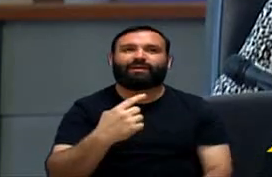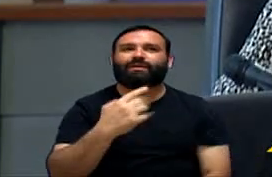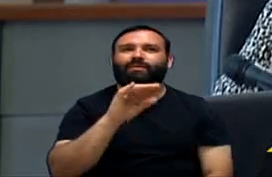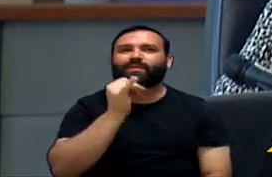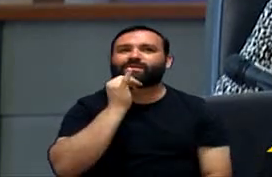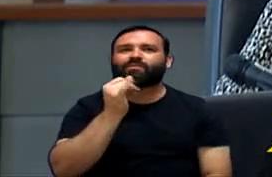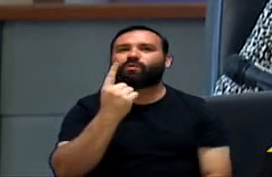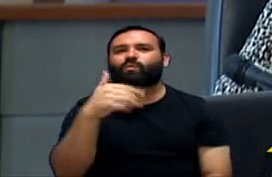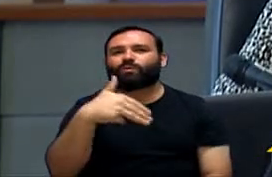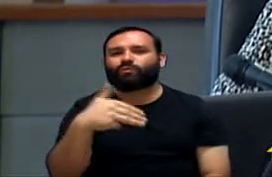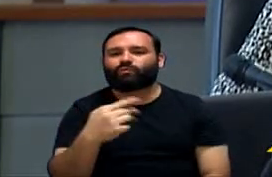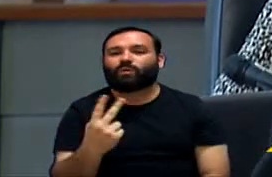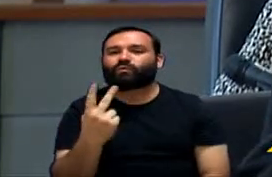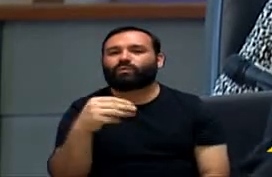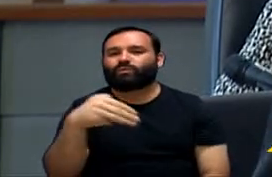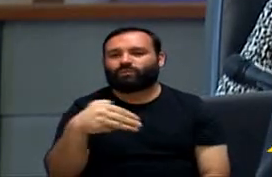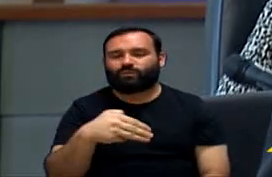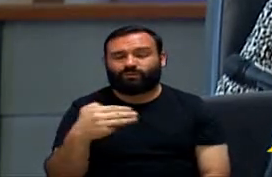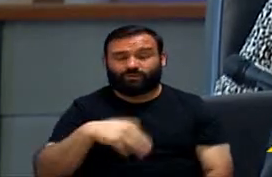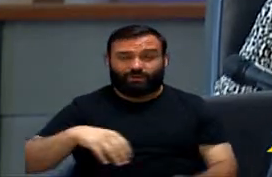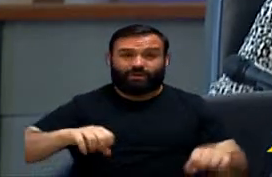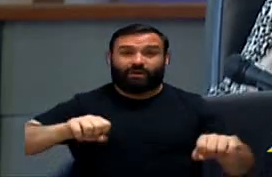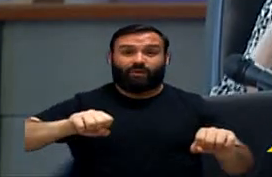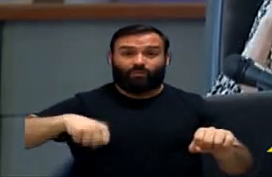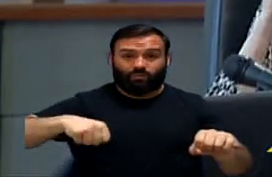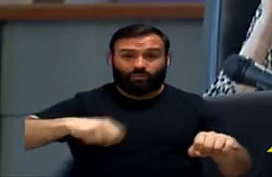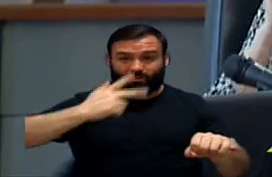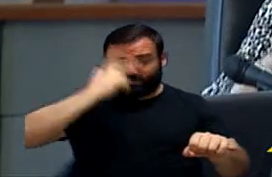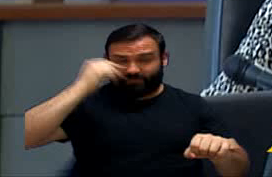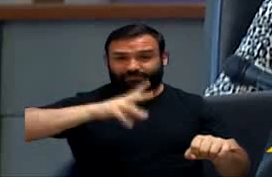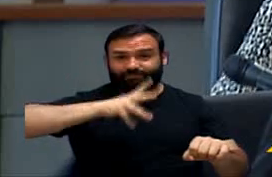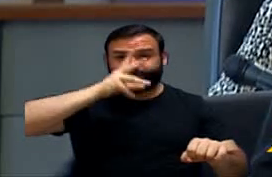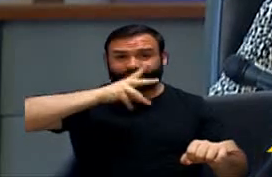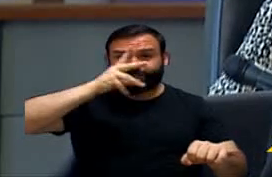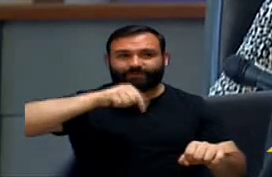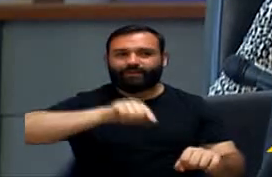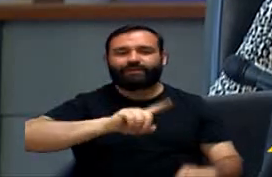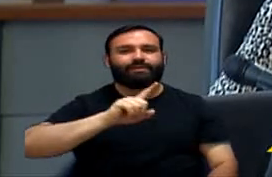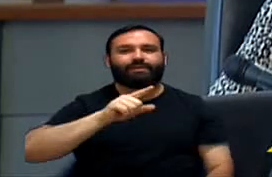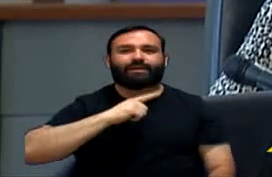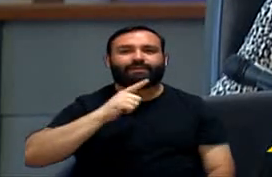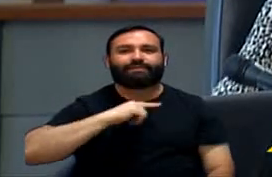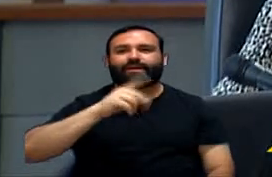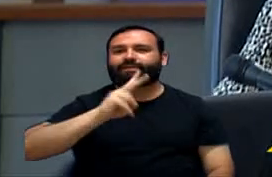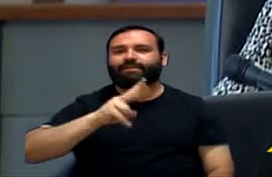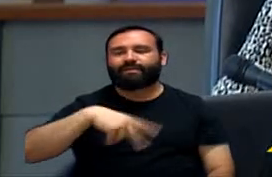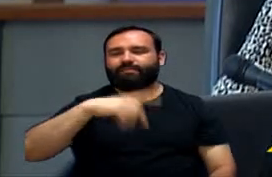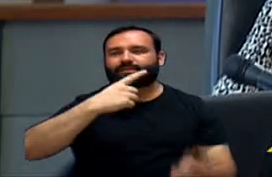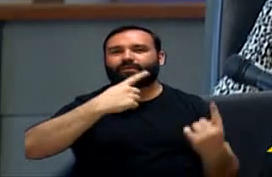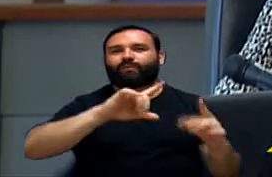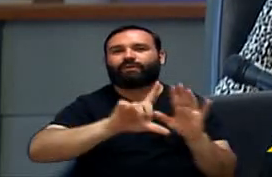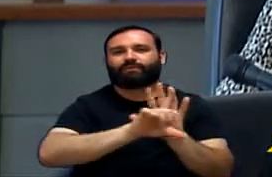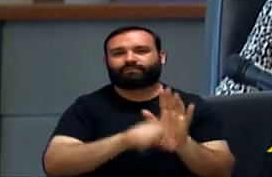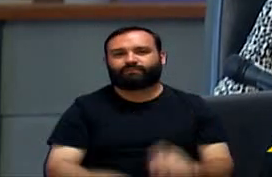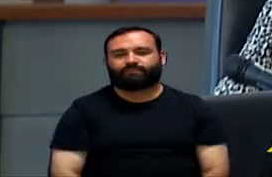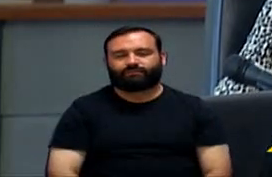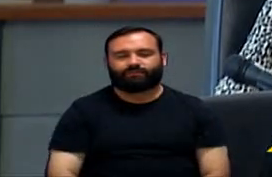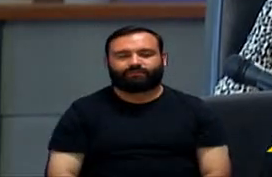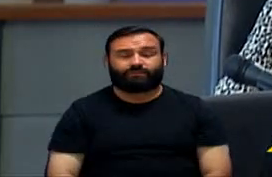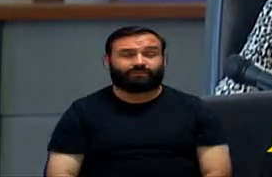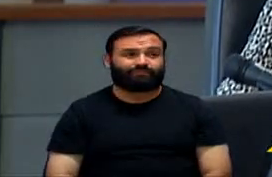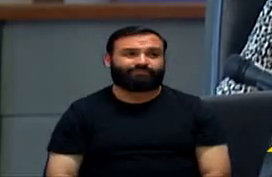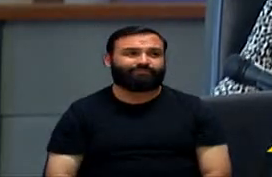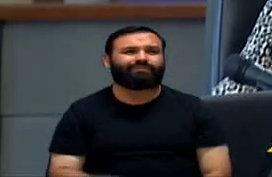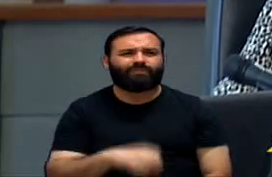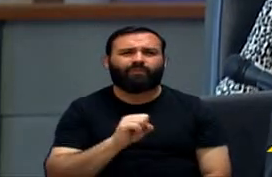2 minutos um motoqueiro irresponsável não comete uma infração entendeu